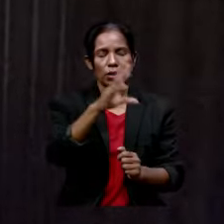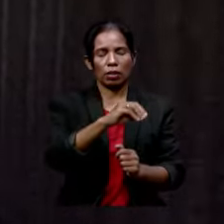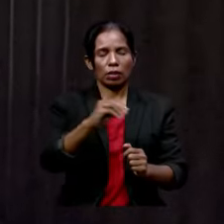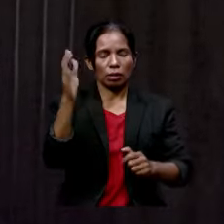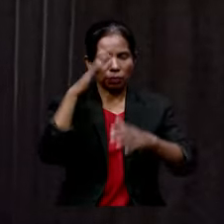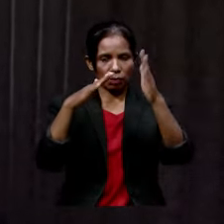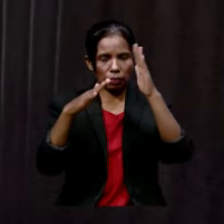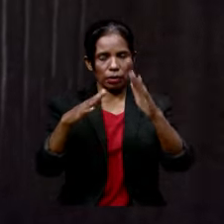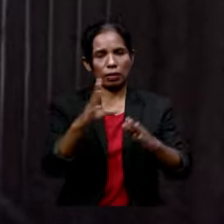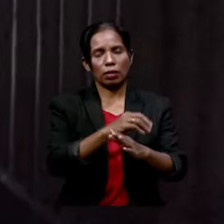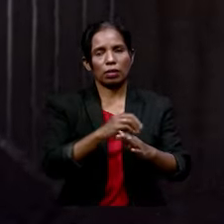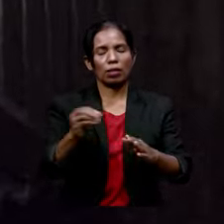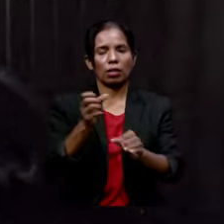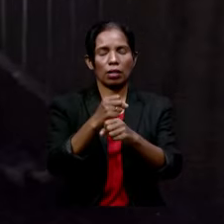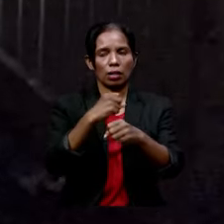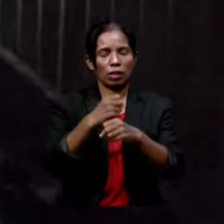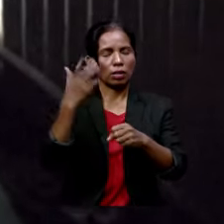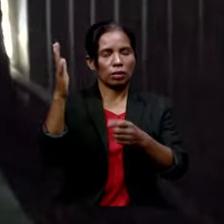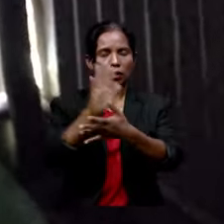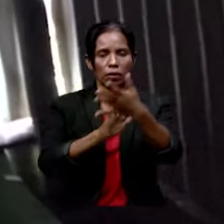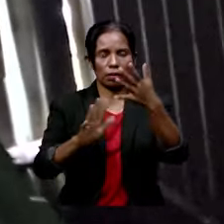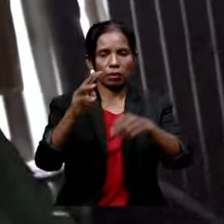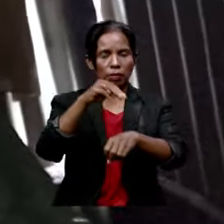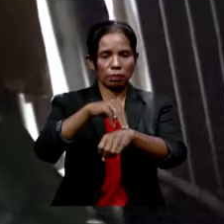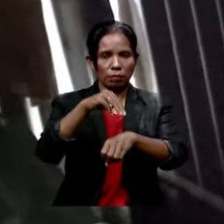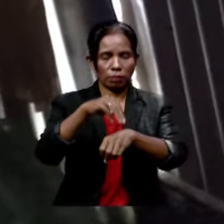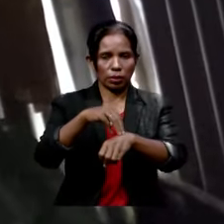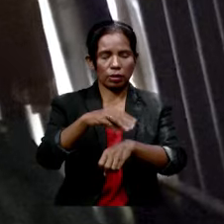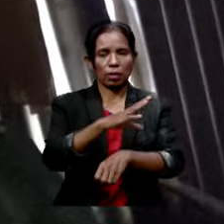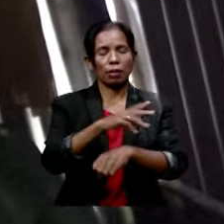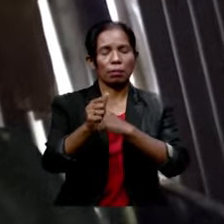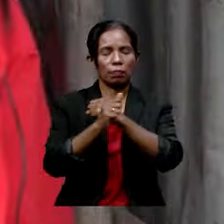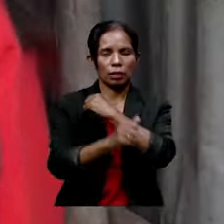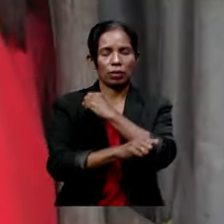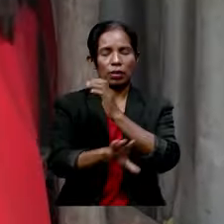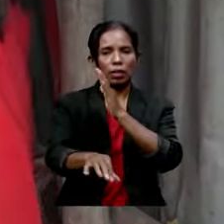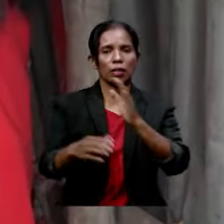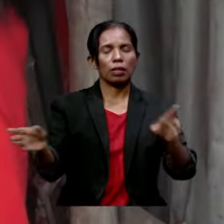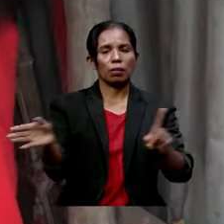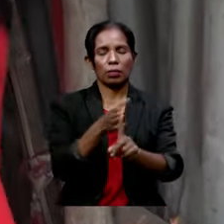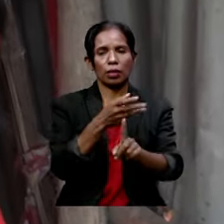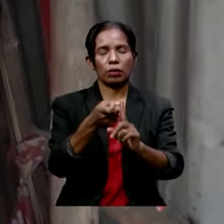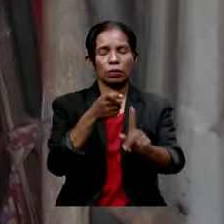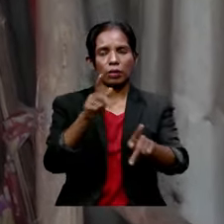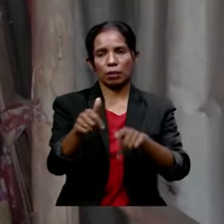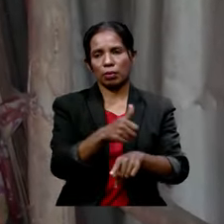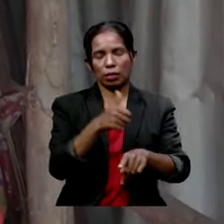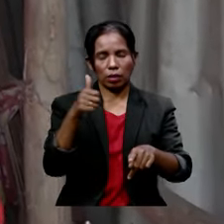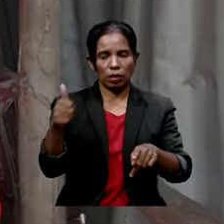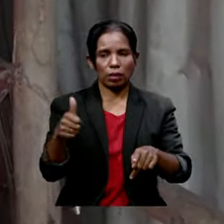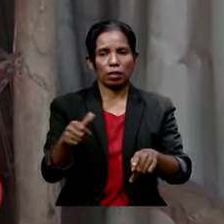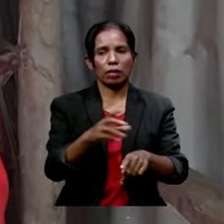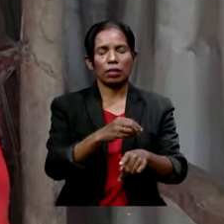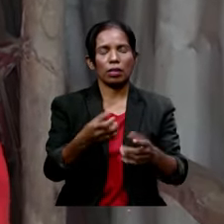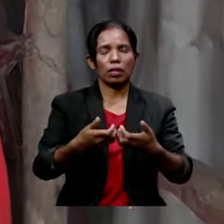balum, nebe Florinda halo ia celebração misa pascuanian, hodi hetambaku, husi ema balum, nune, Florinda